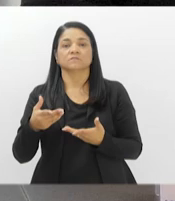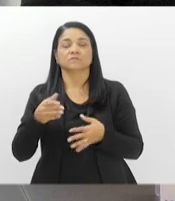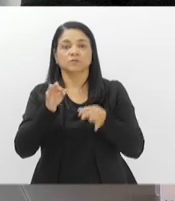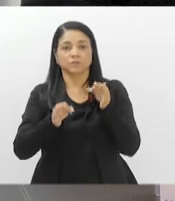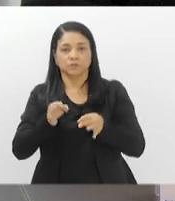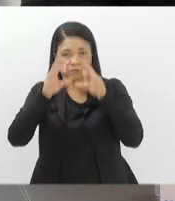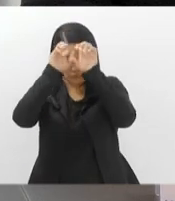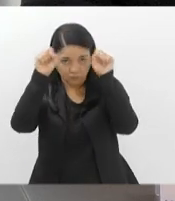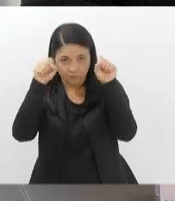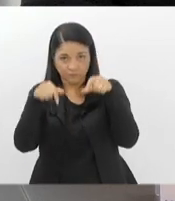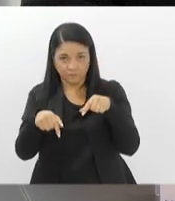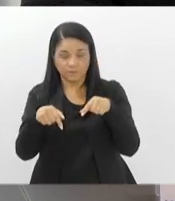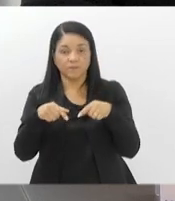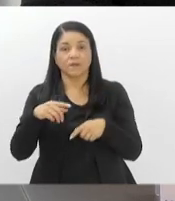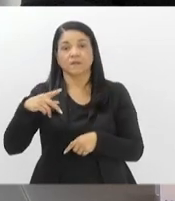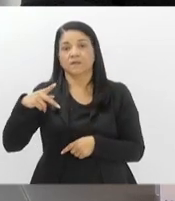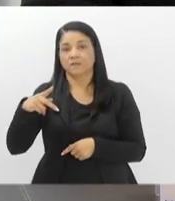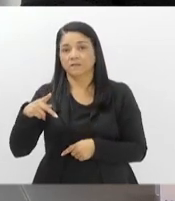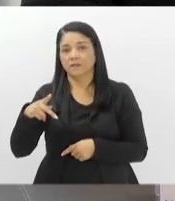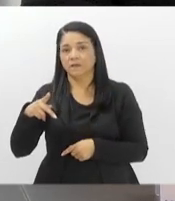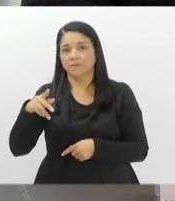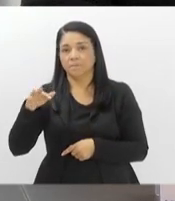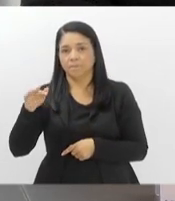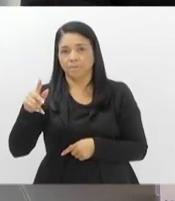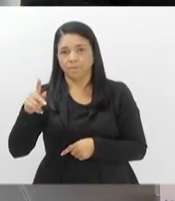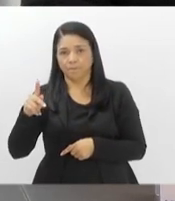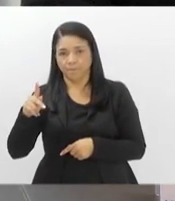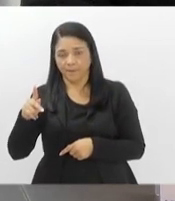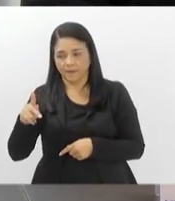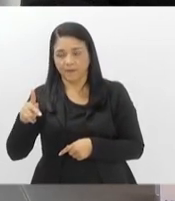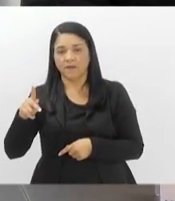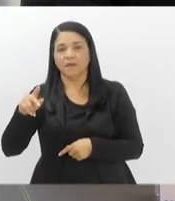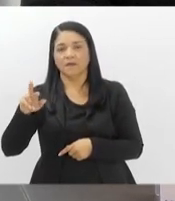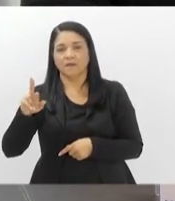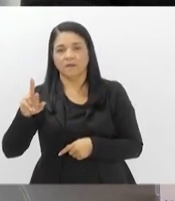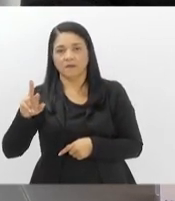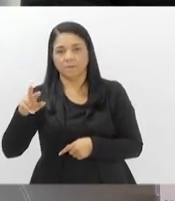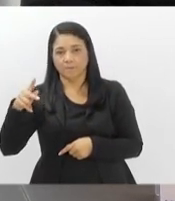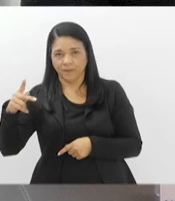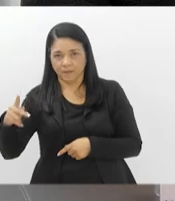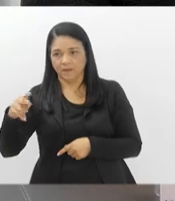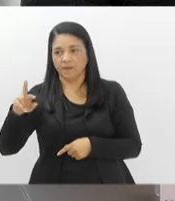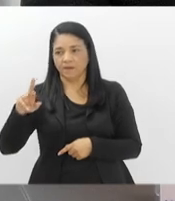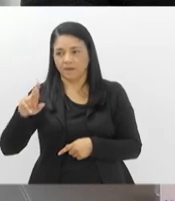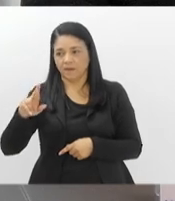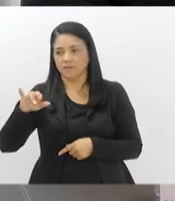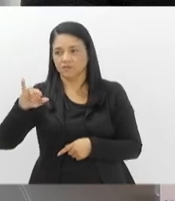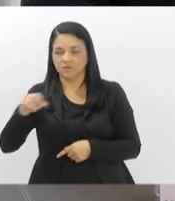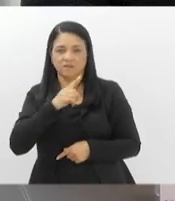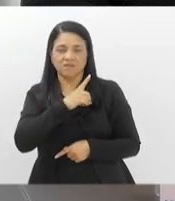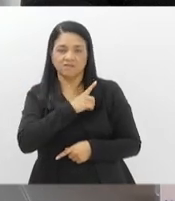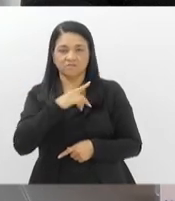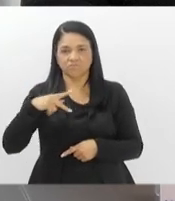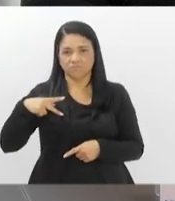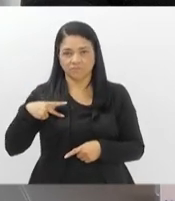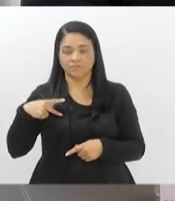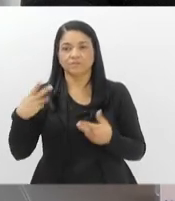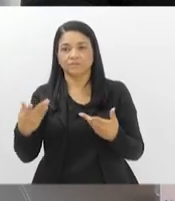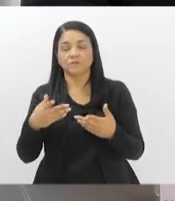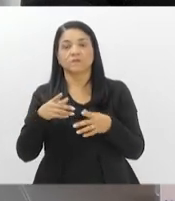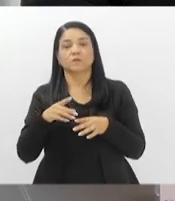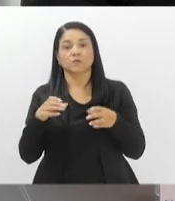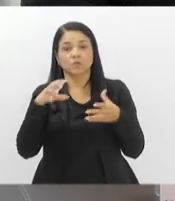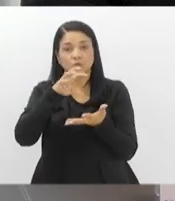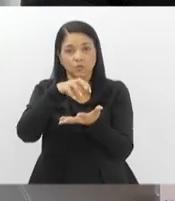Justiça dpge RJ Defensoria Pública do Estado do Rio de Janeiro incluindo no decon núcleo de Defesa do